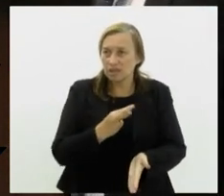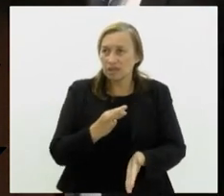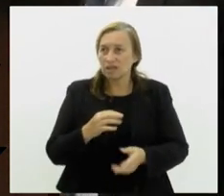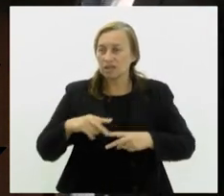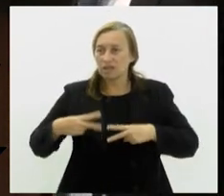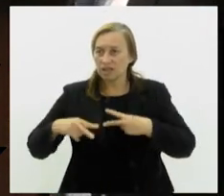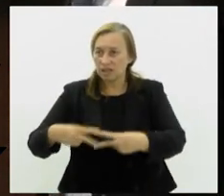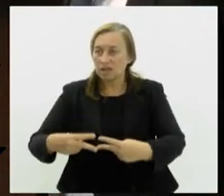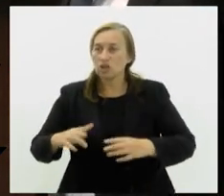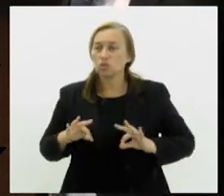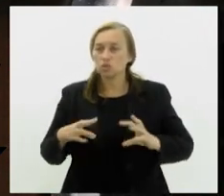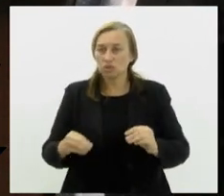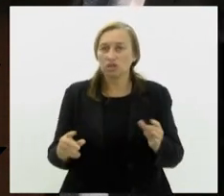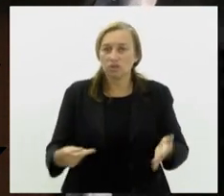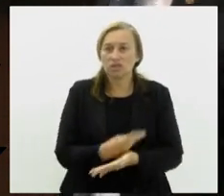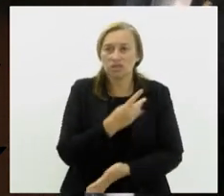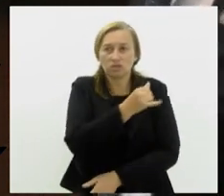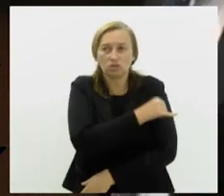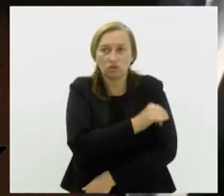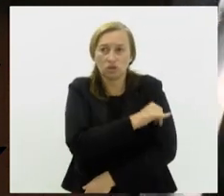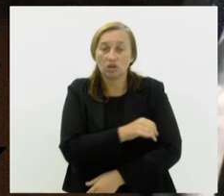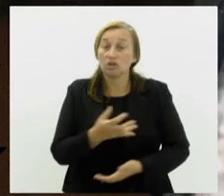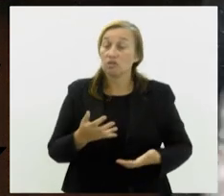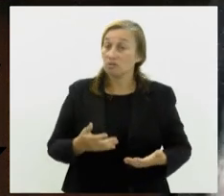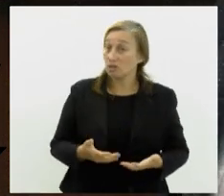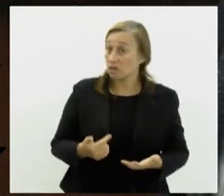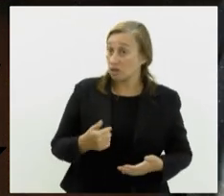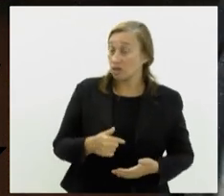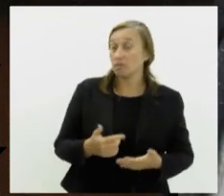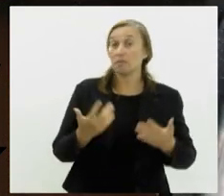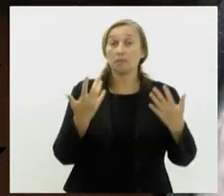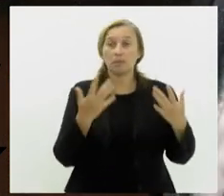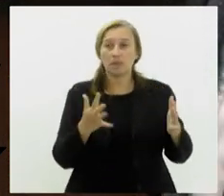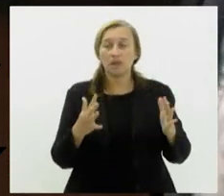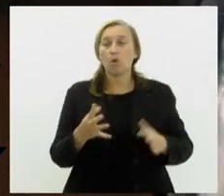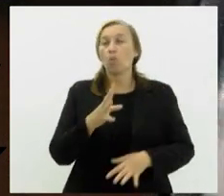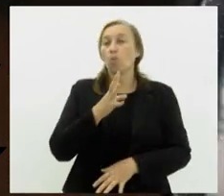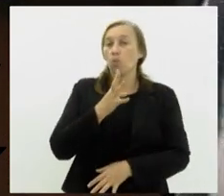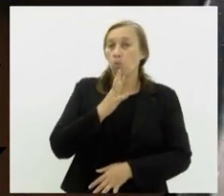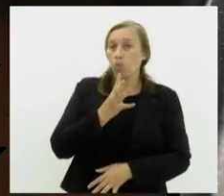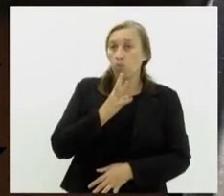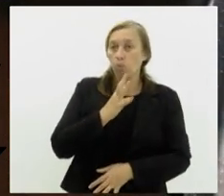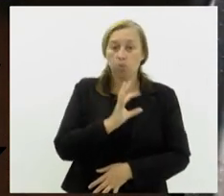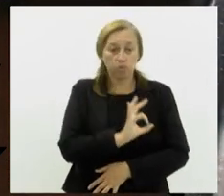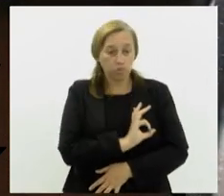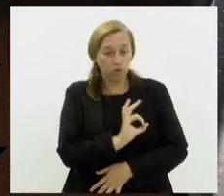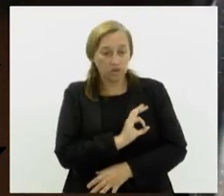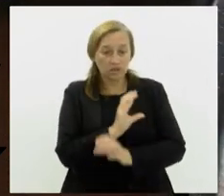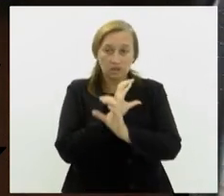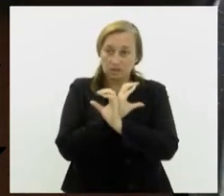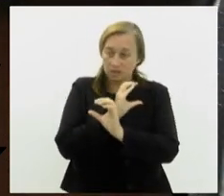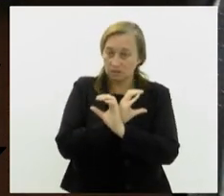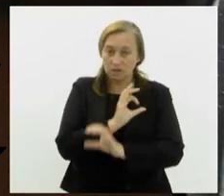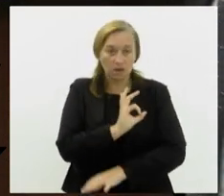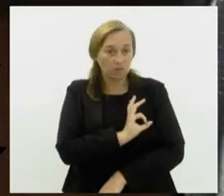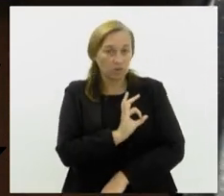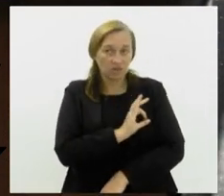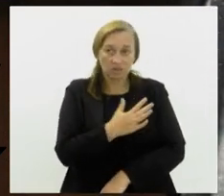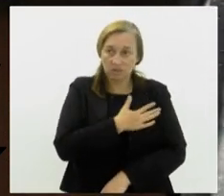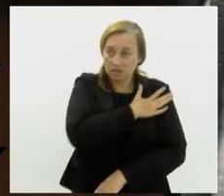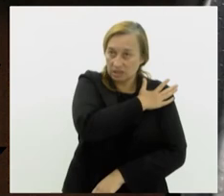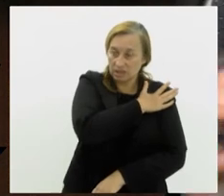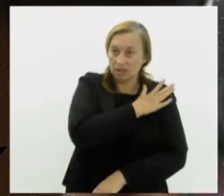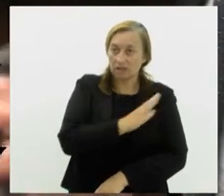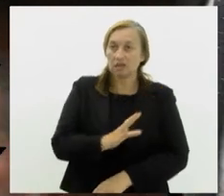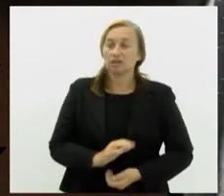tudo que está acontecendo no Rio de Janeiro. Fica aqui o meu elogio e o meu reconhecimento às polícias civil, à polícia militar,